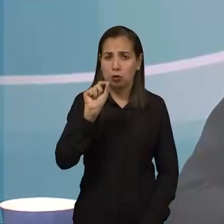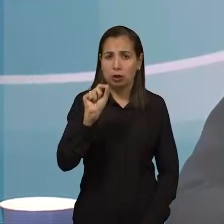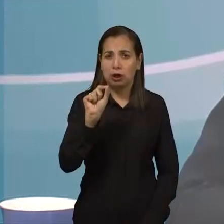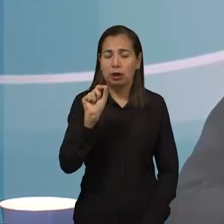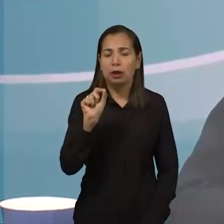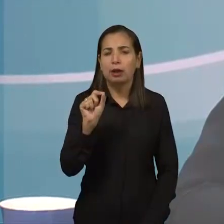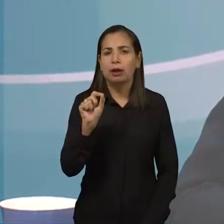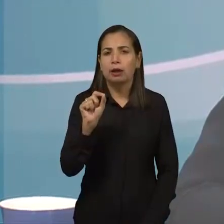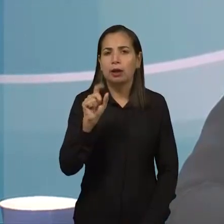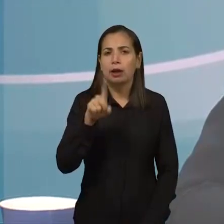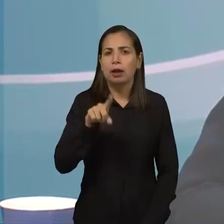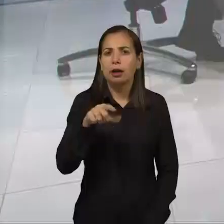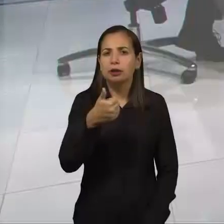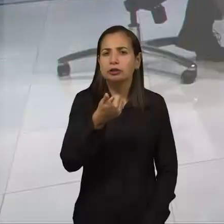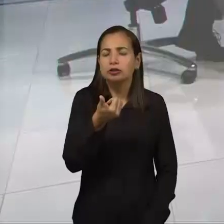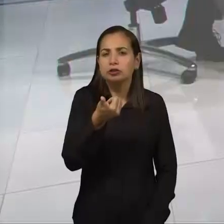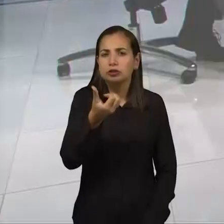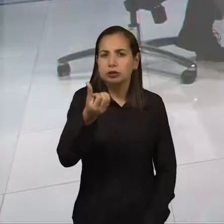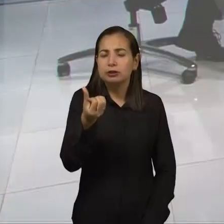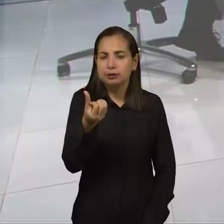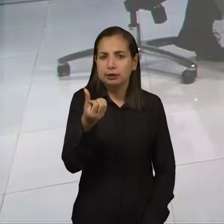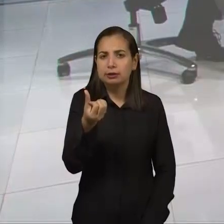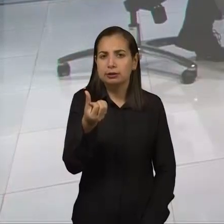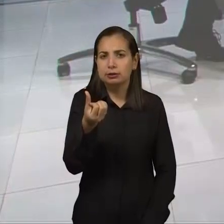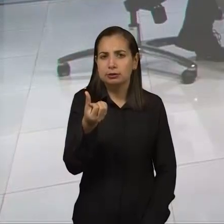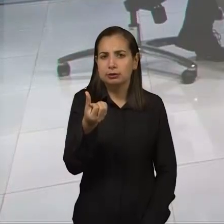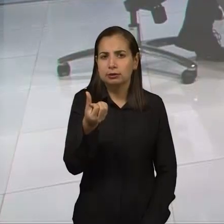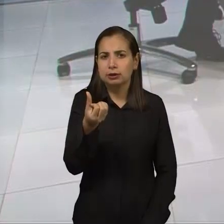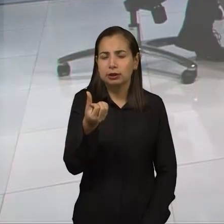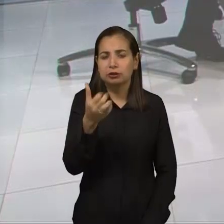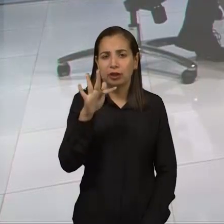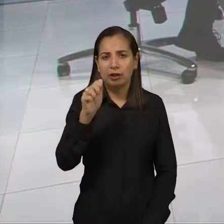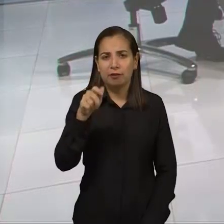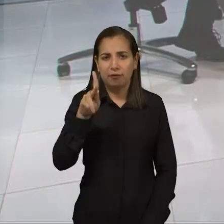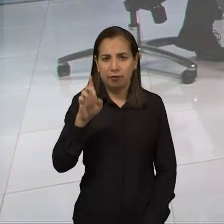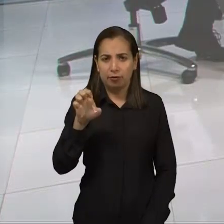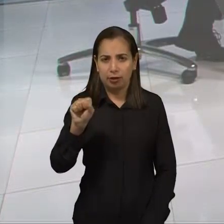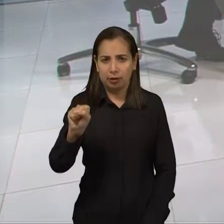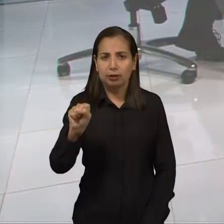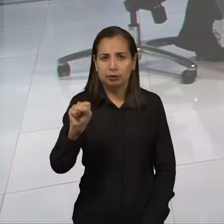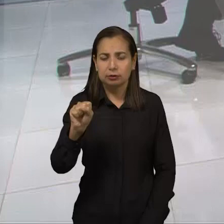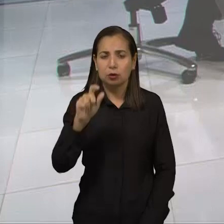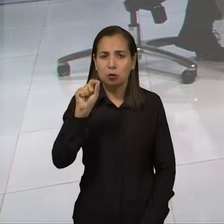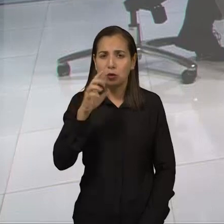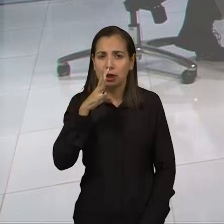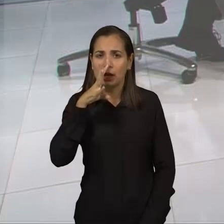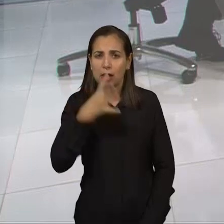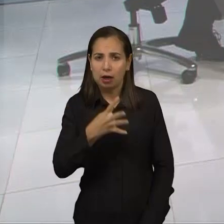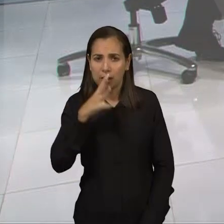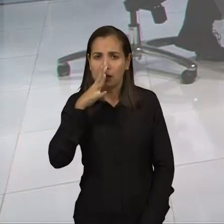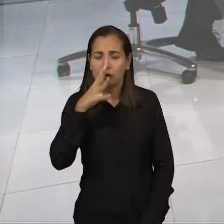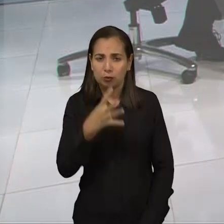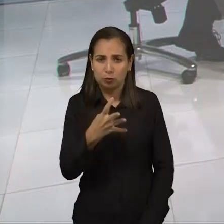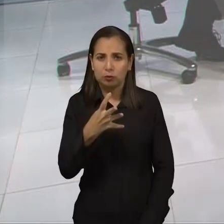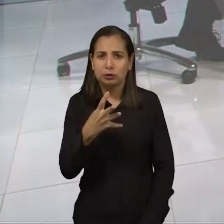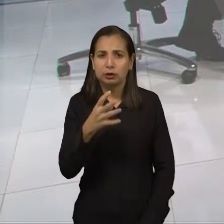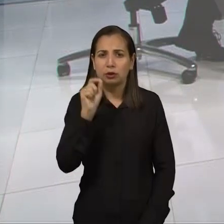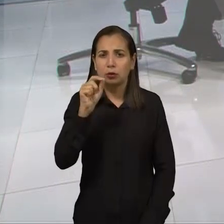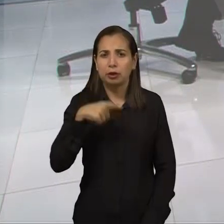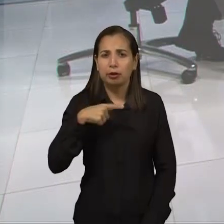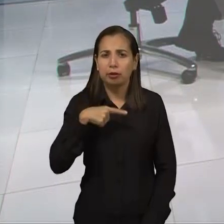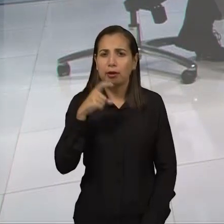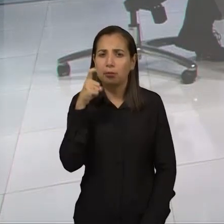16 pôsteres chamados de fakes, de acusações de leviandades e